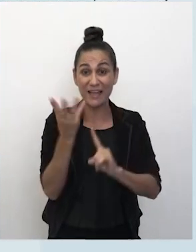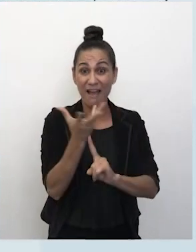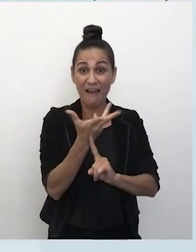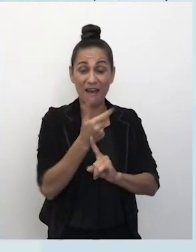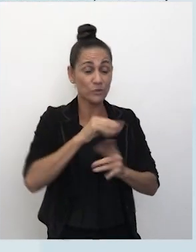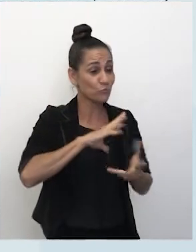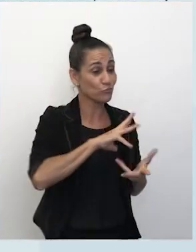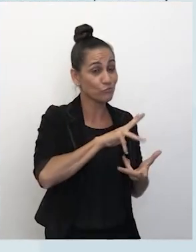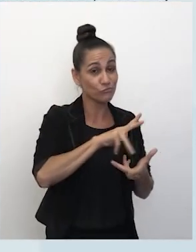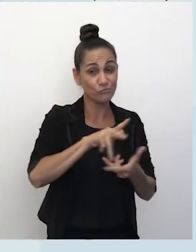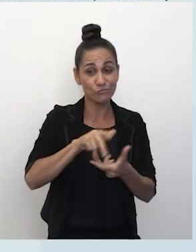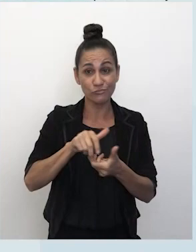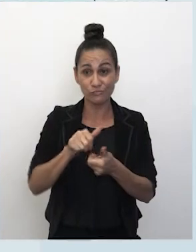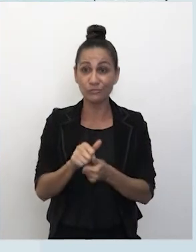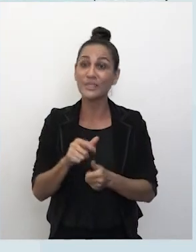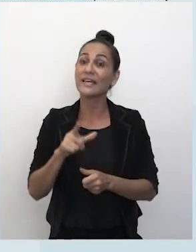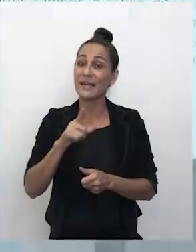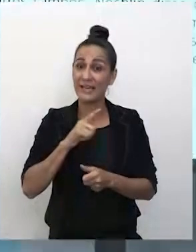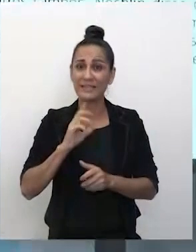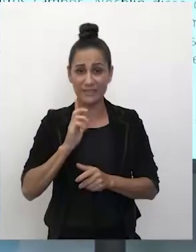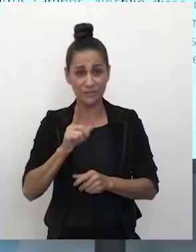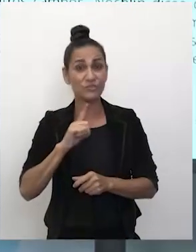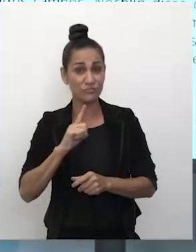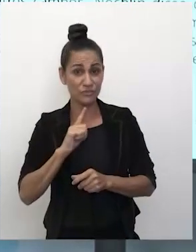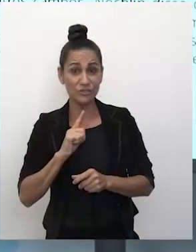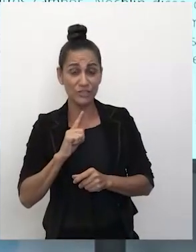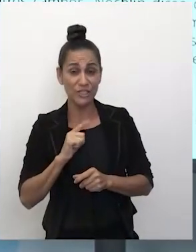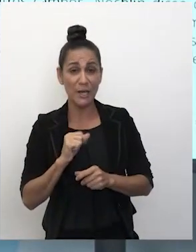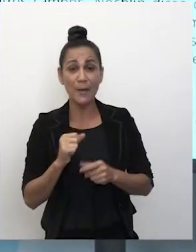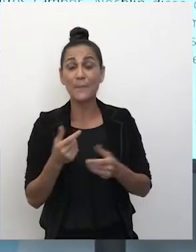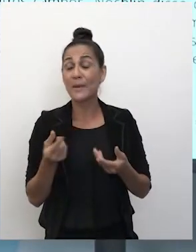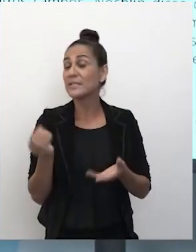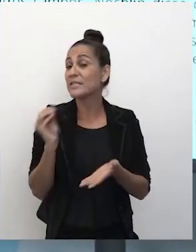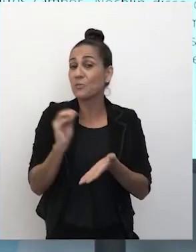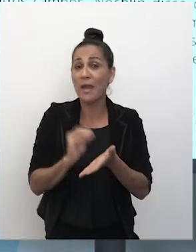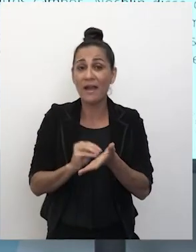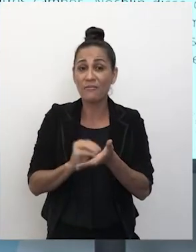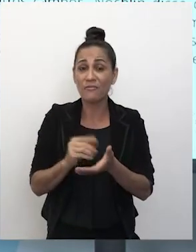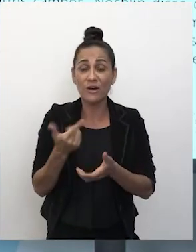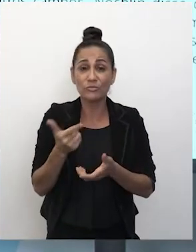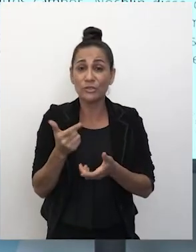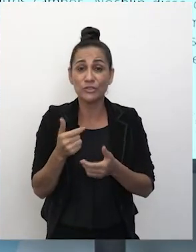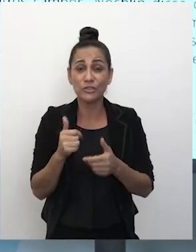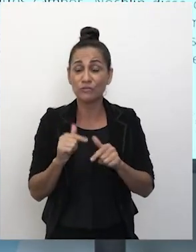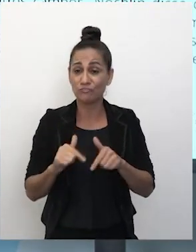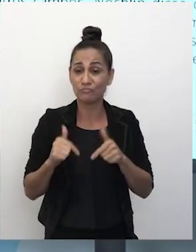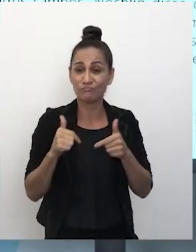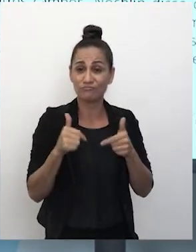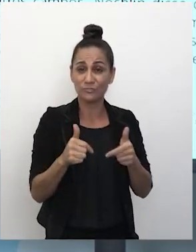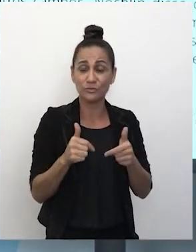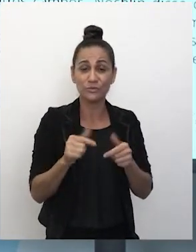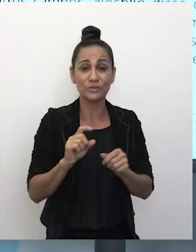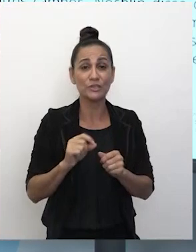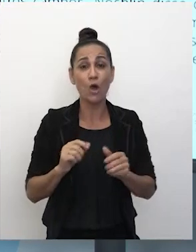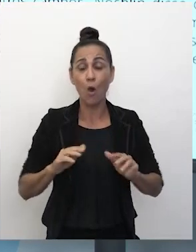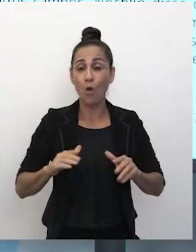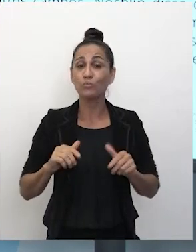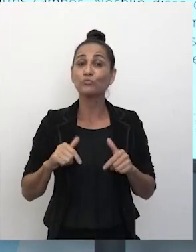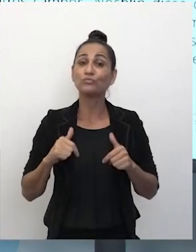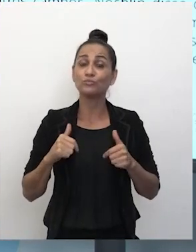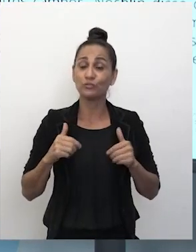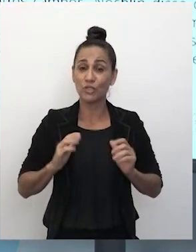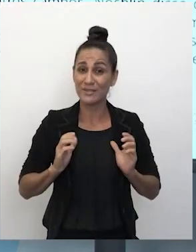mundial, né? Então, elas até existiram. O problema não era falta de talento, o problema não era a falta de